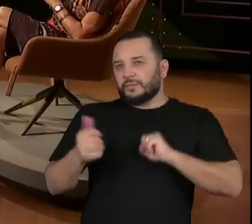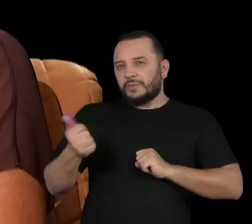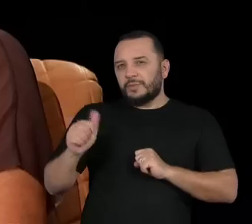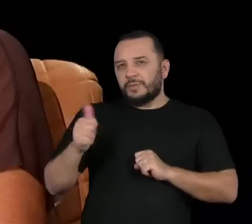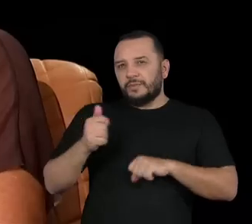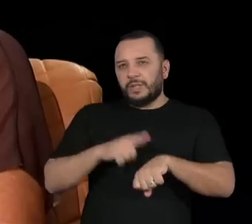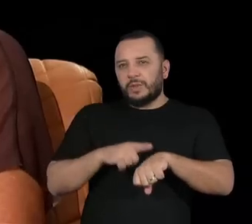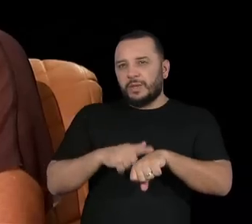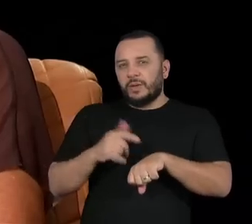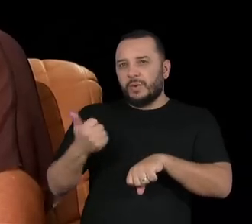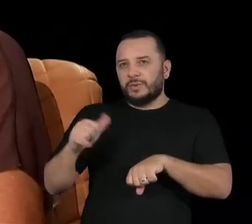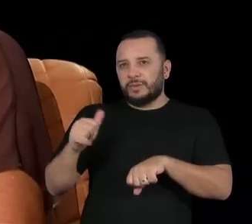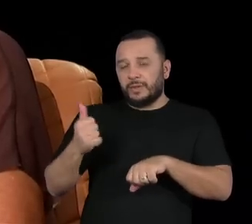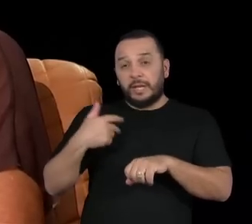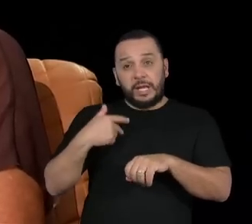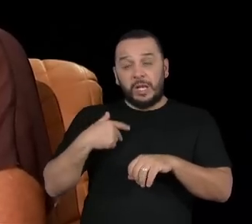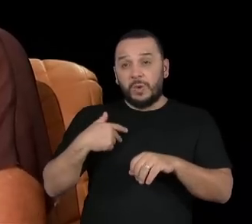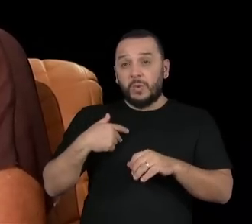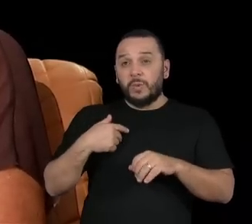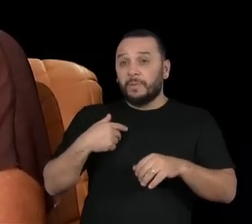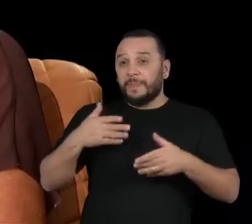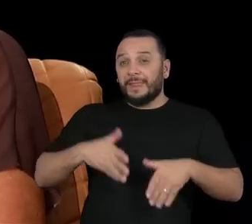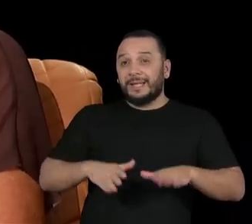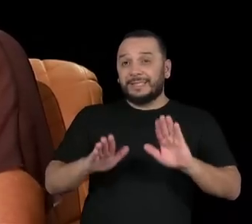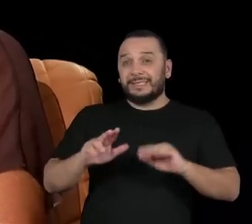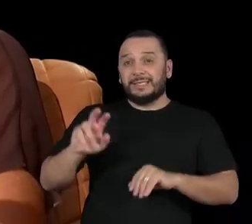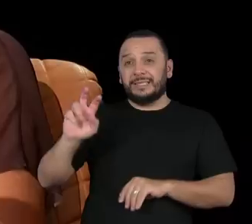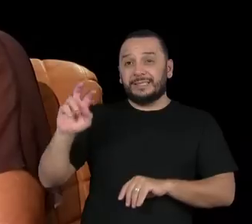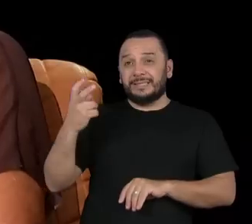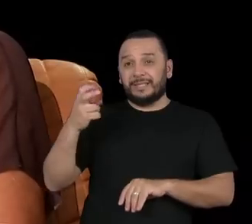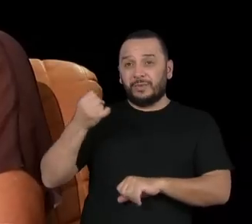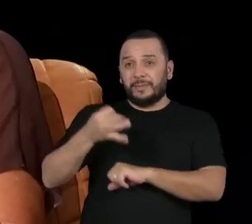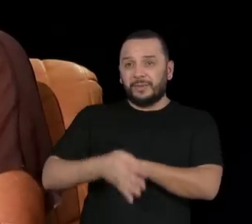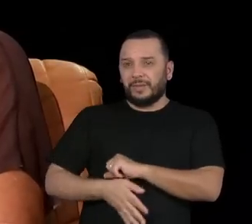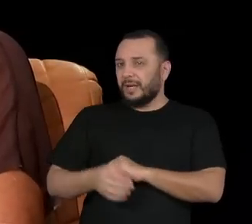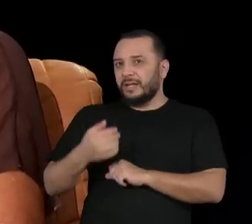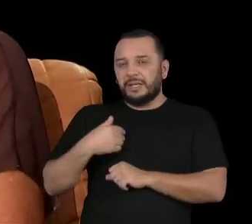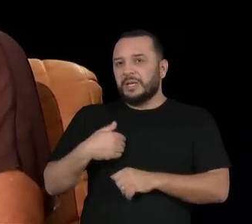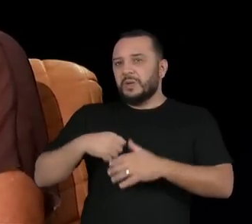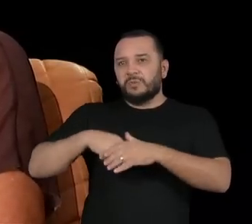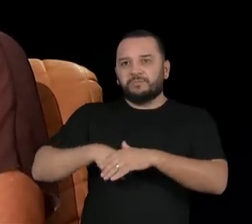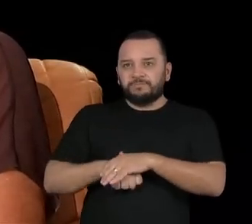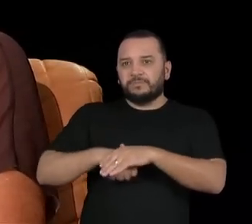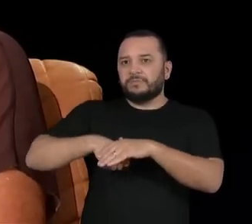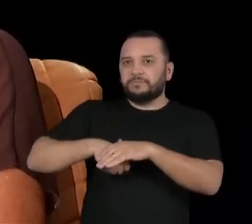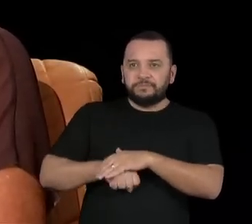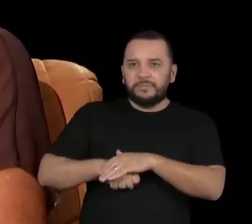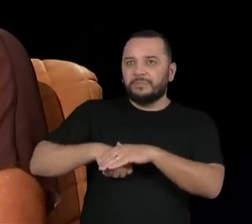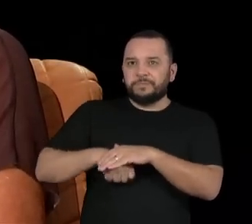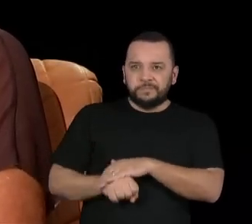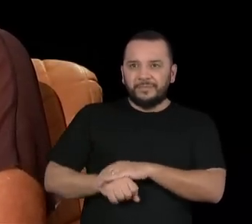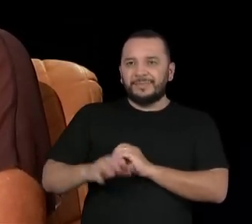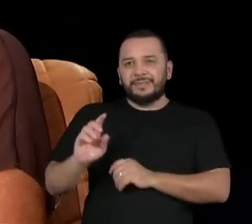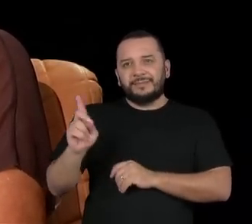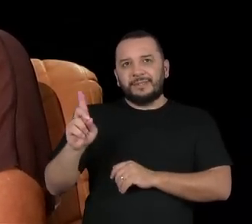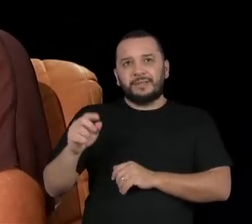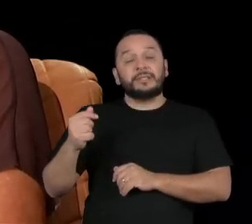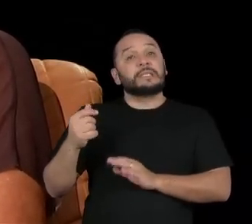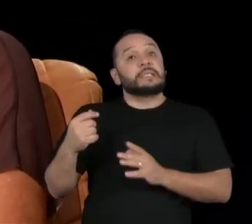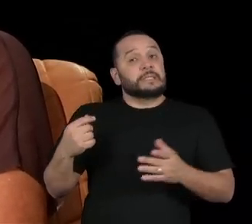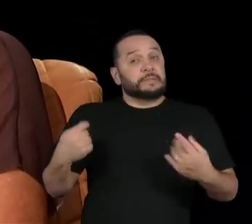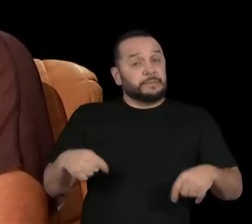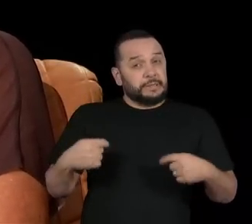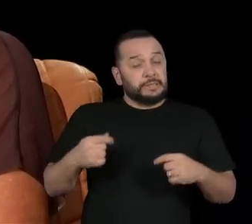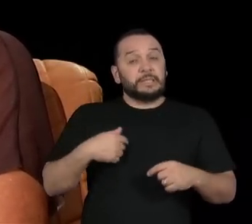horas, tanto que eu nasci às 5 da manhã, e eu não nascia, e o médico falou assim, vai ter que fazer